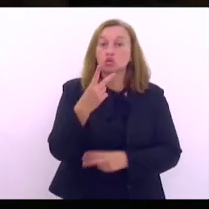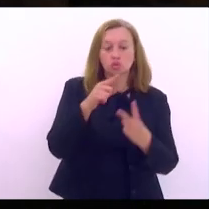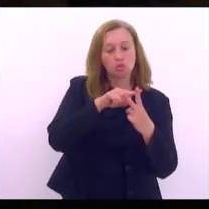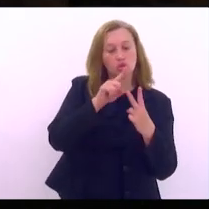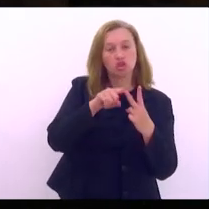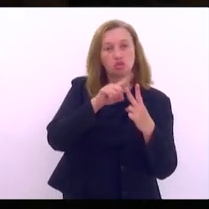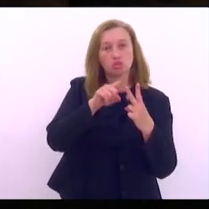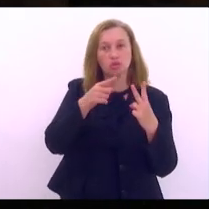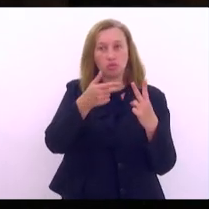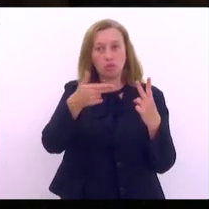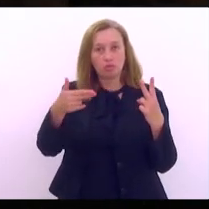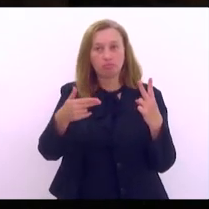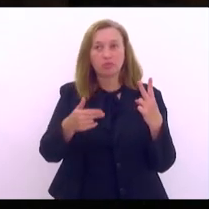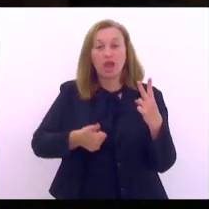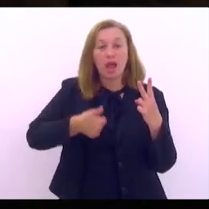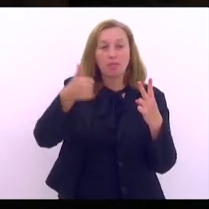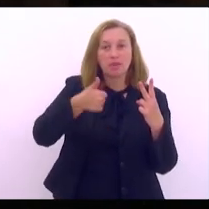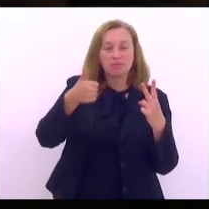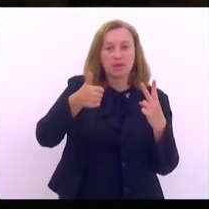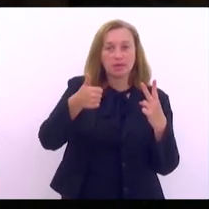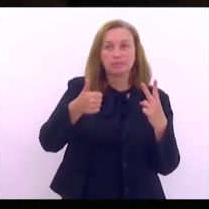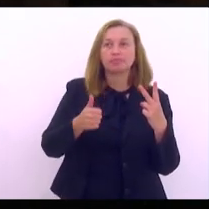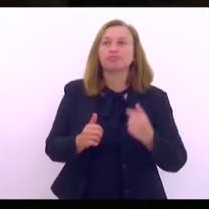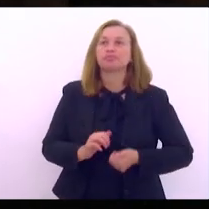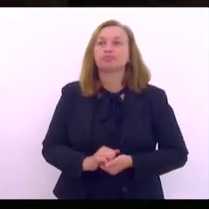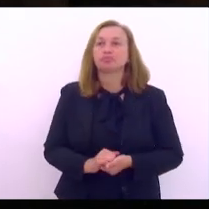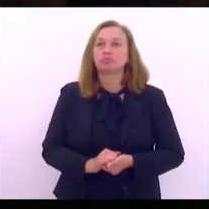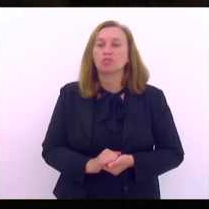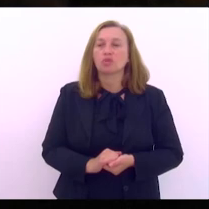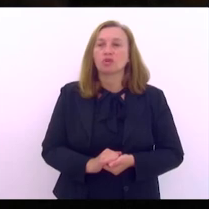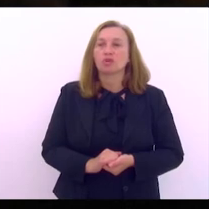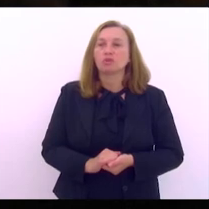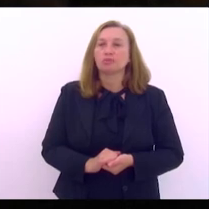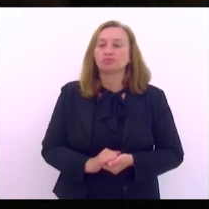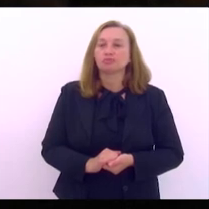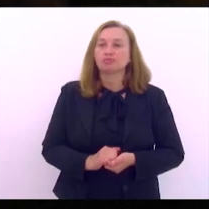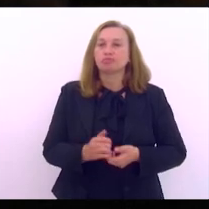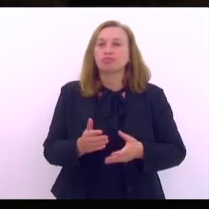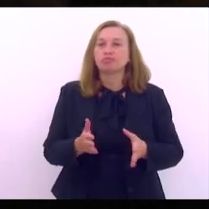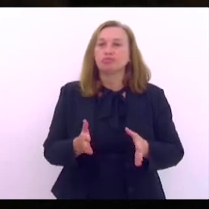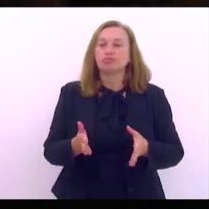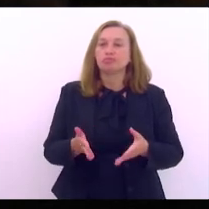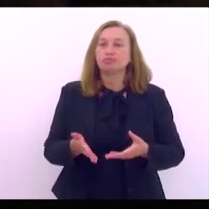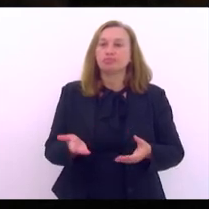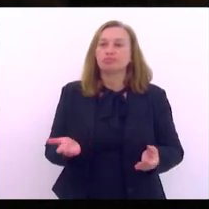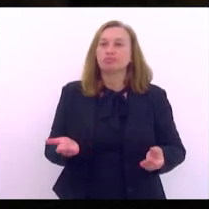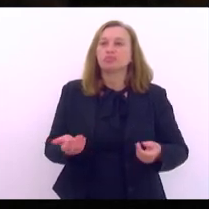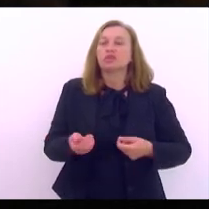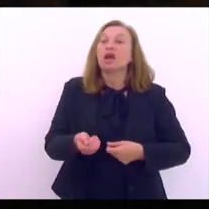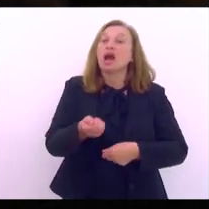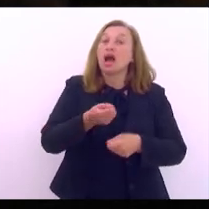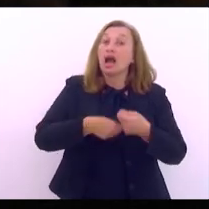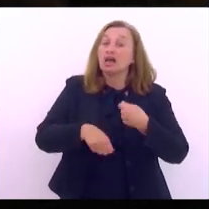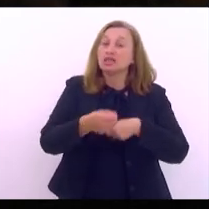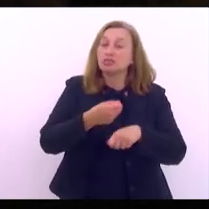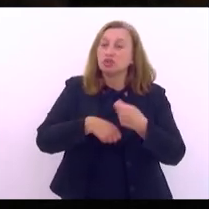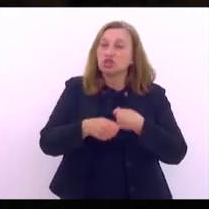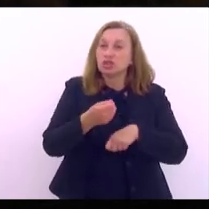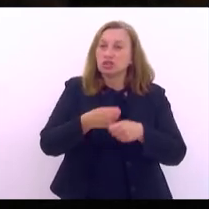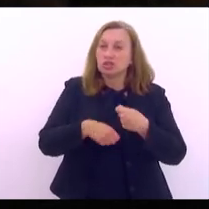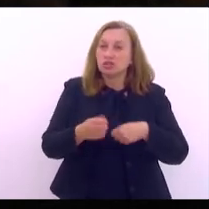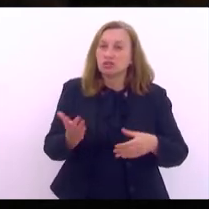primeira, que abra um procedimento administrativo dentro da Secretaria de Estado de